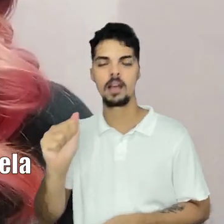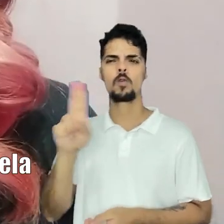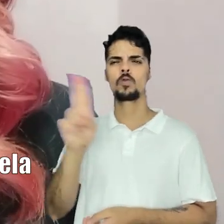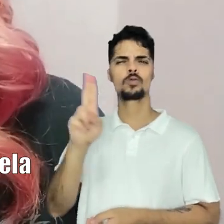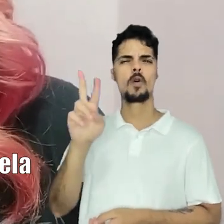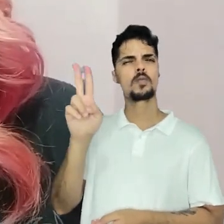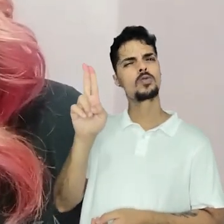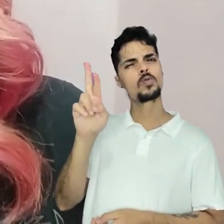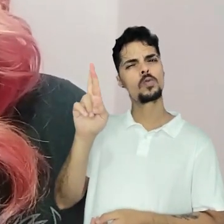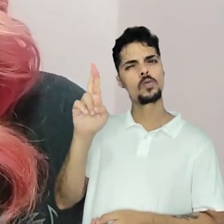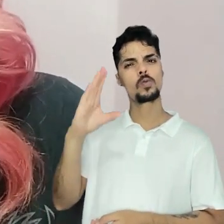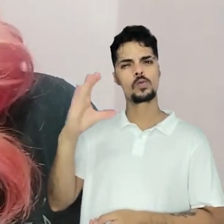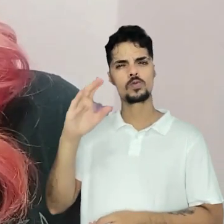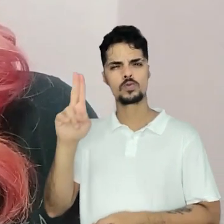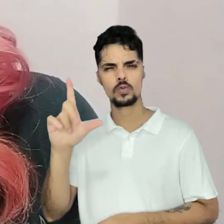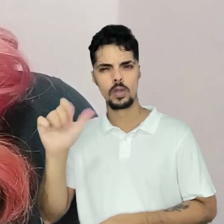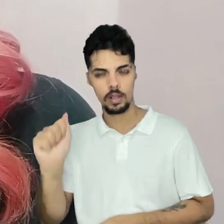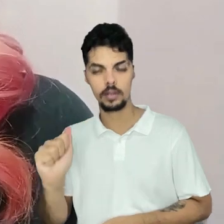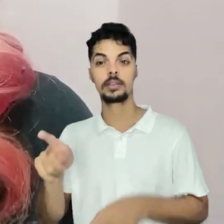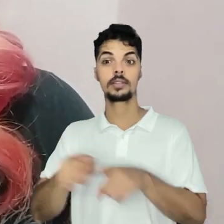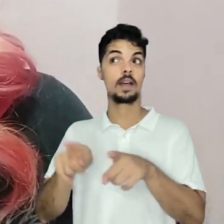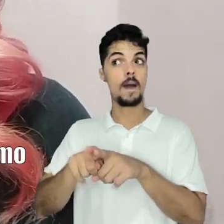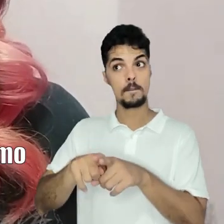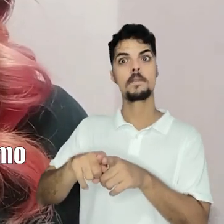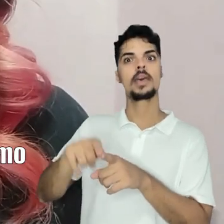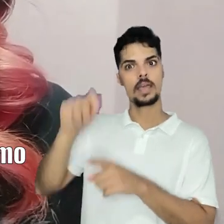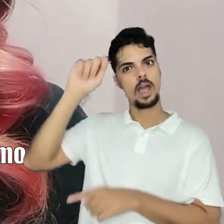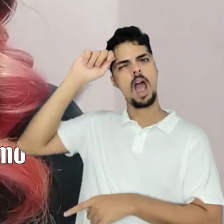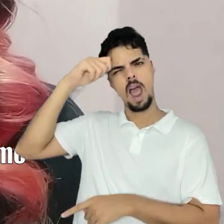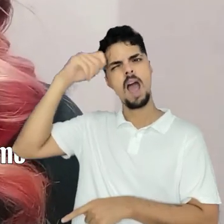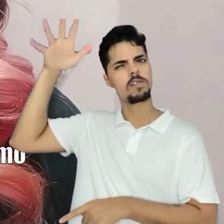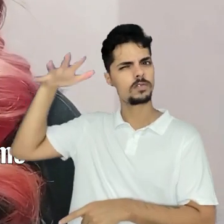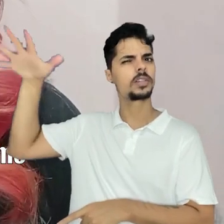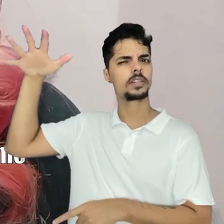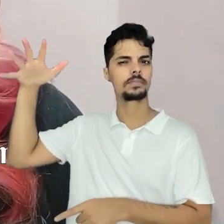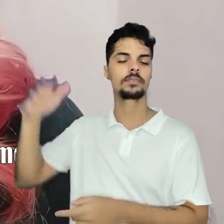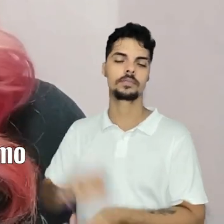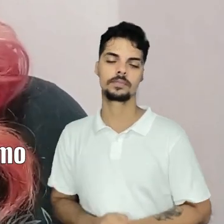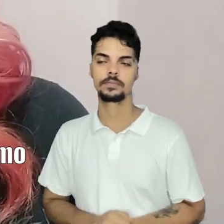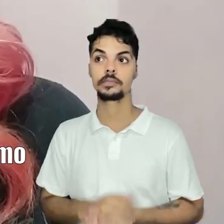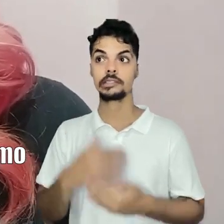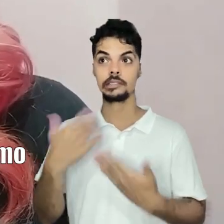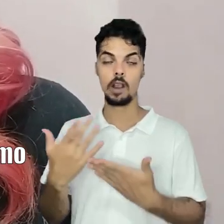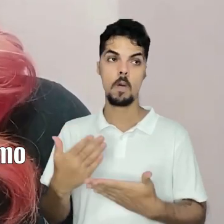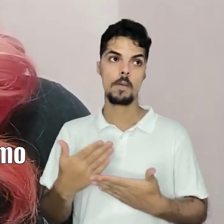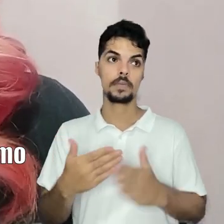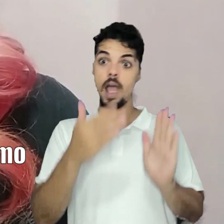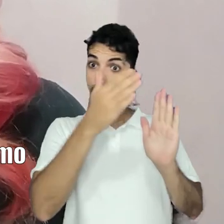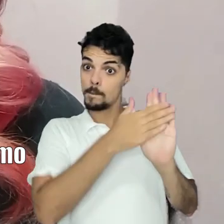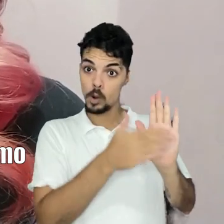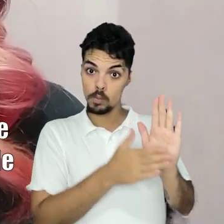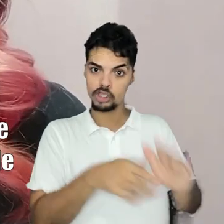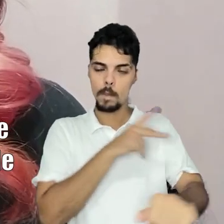Úrsula e ela também era afrodescendente. Como tendo essas duas informações, como proposta